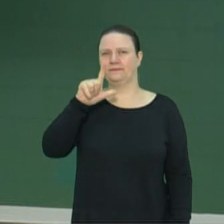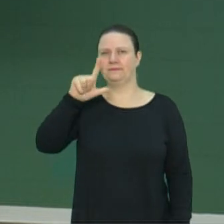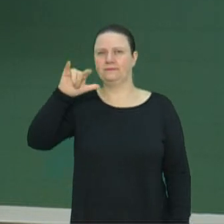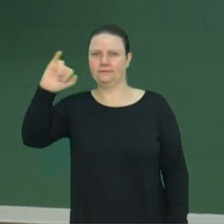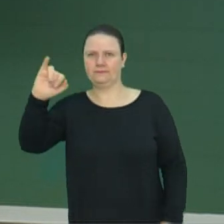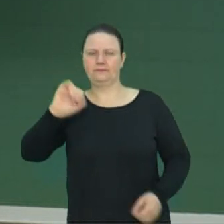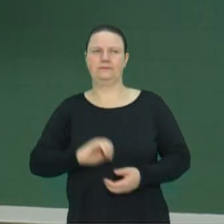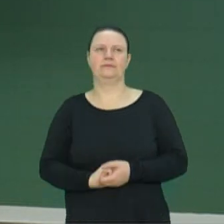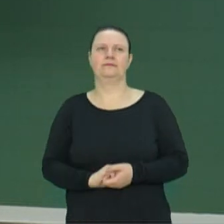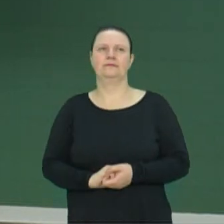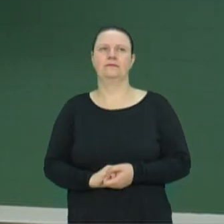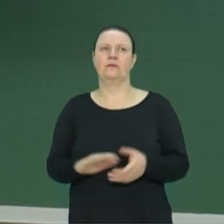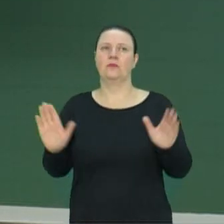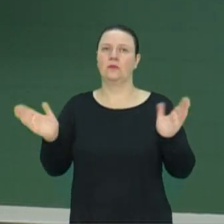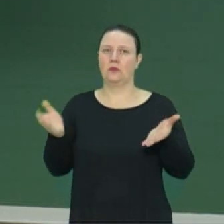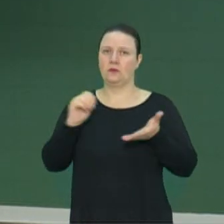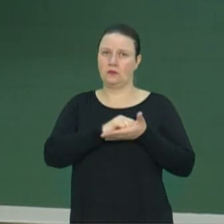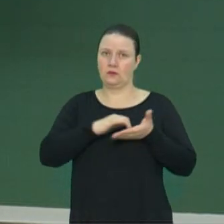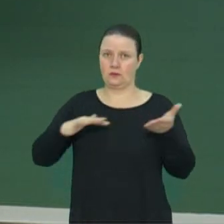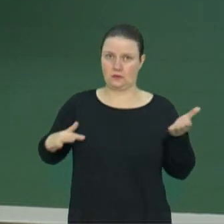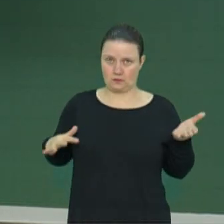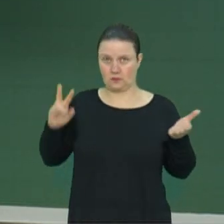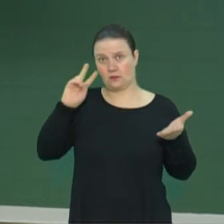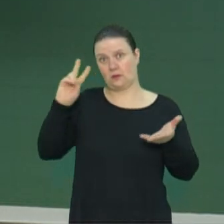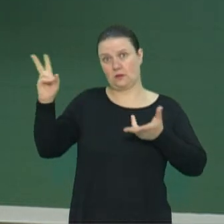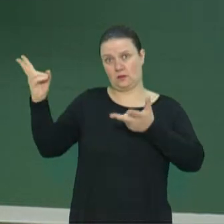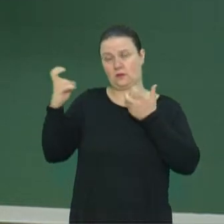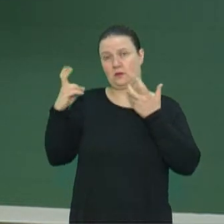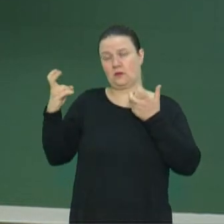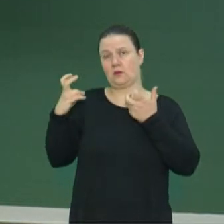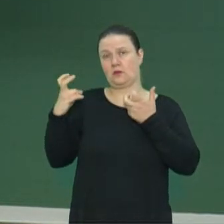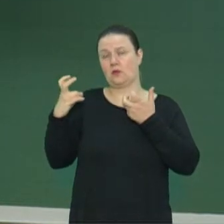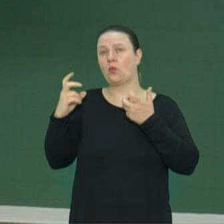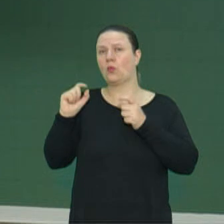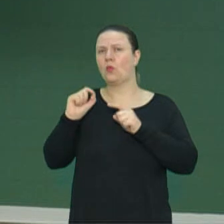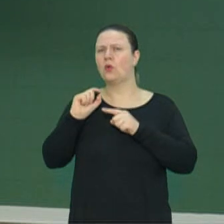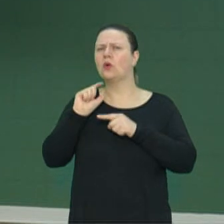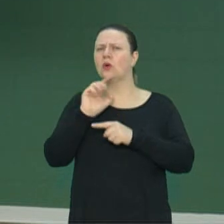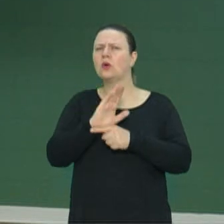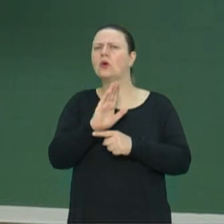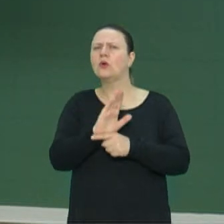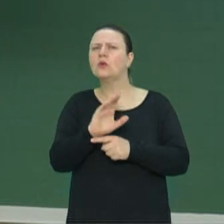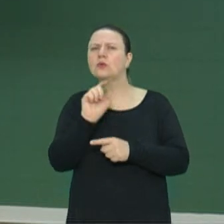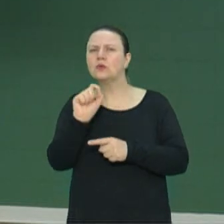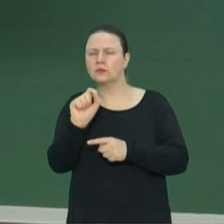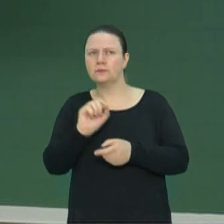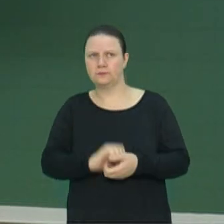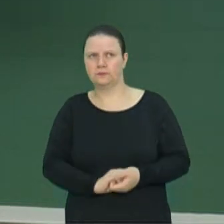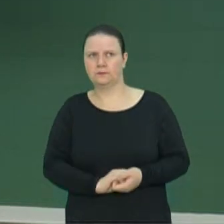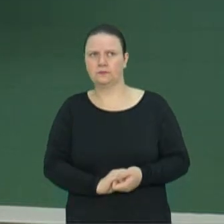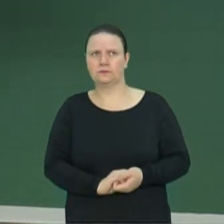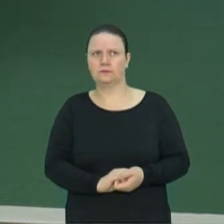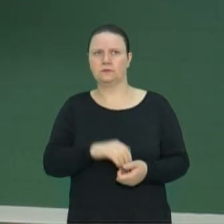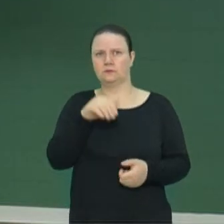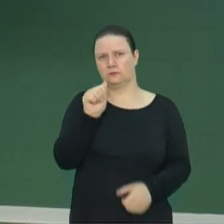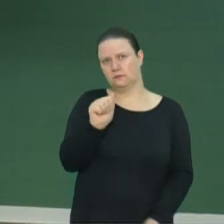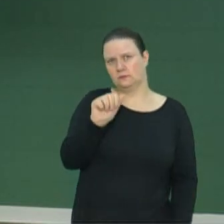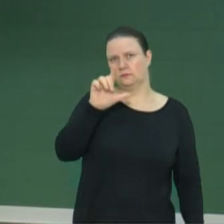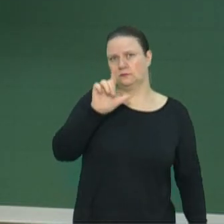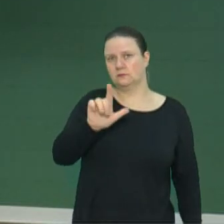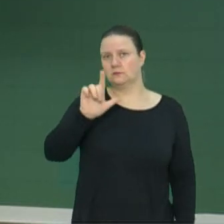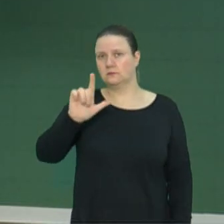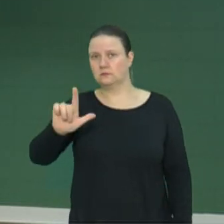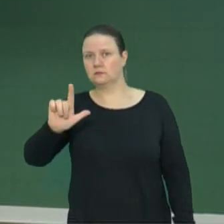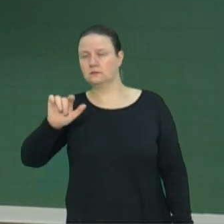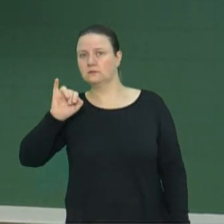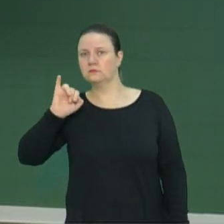Então, sendo assim, nessa atividade, olha lá, a dica é o ali. Esse ali é o que será esse